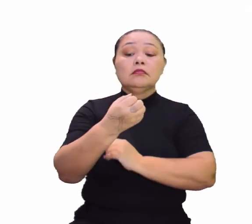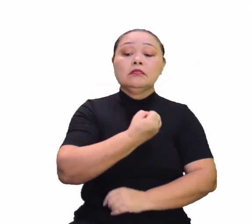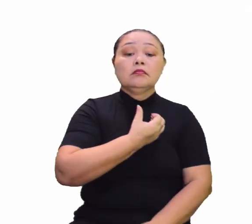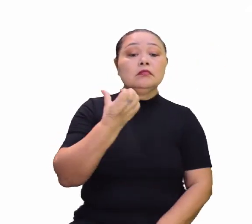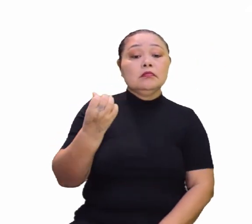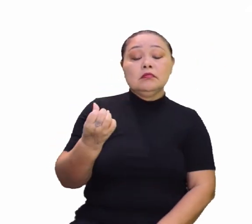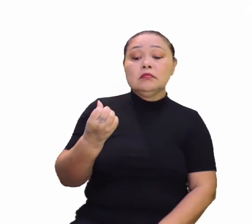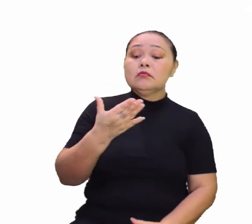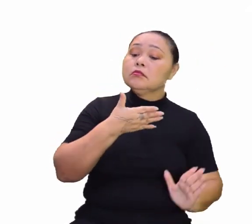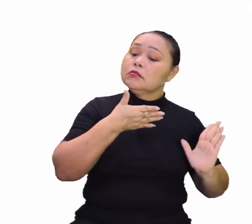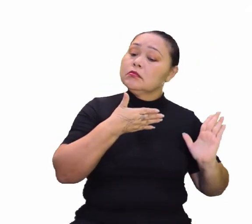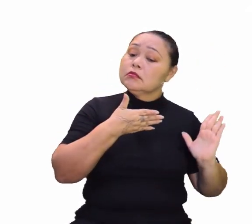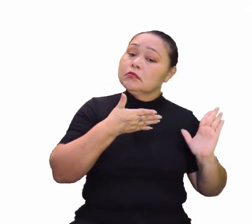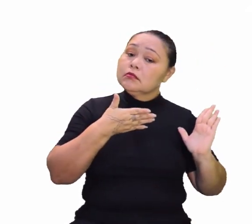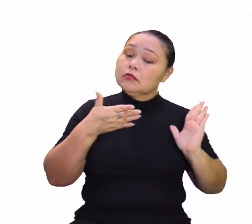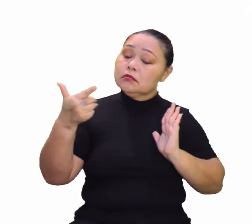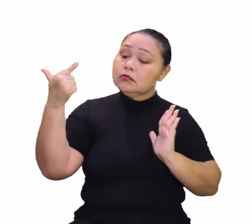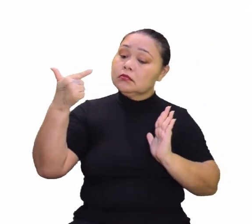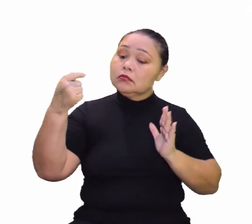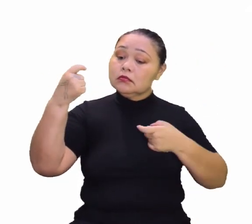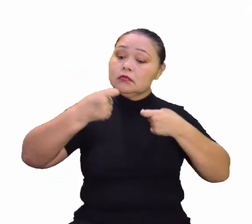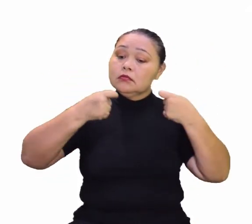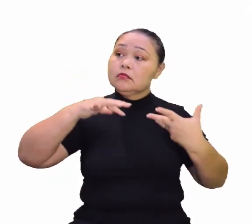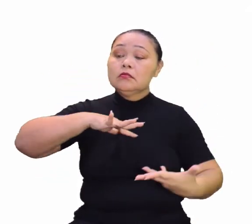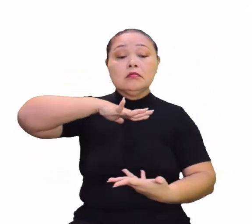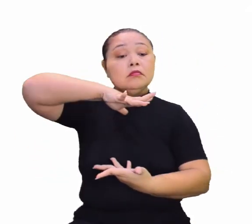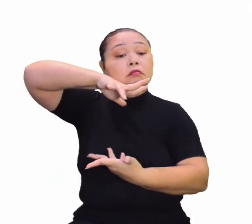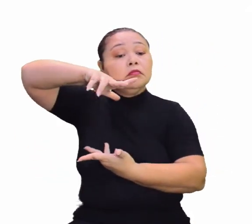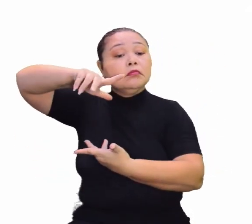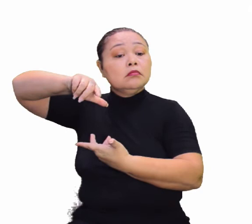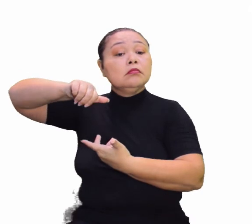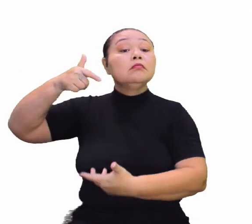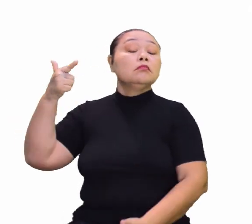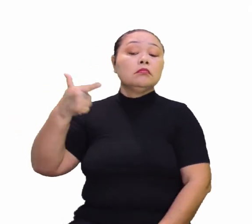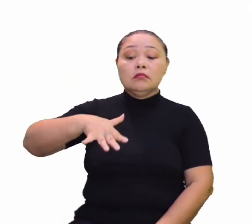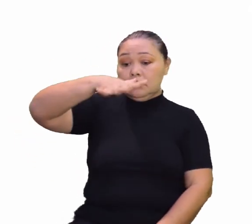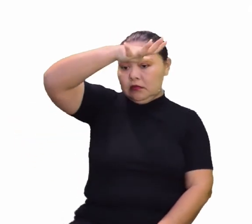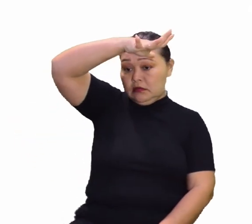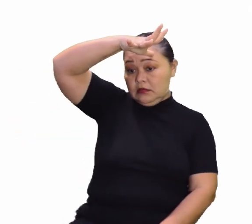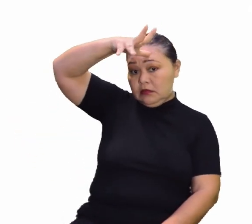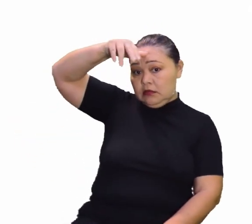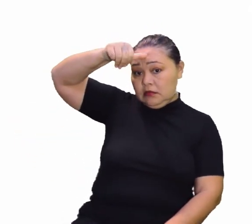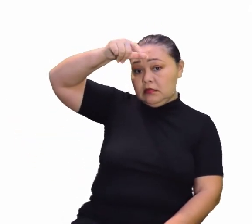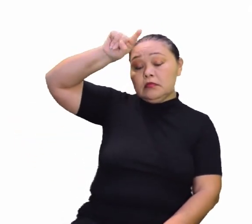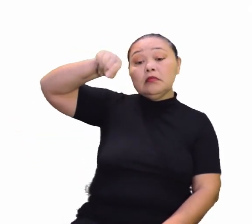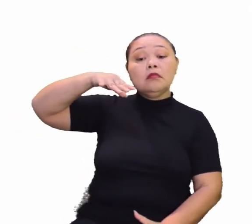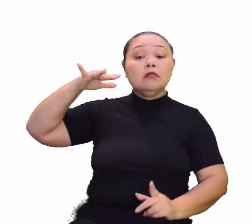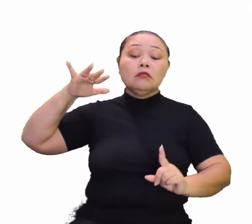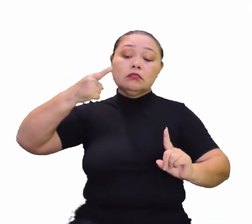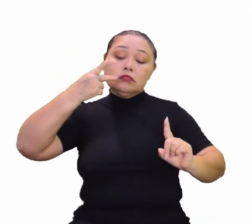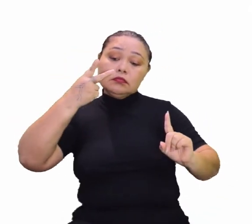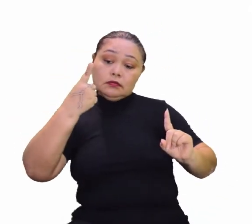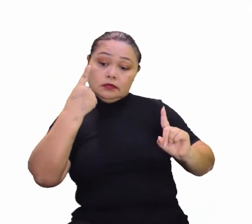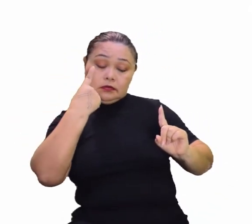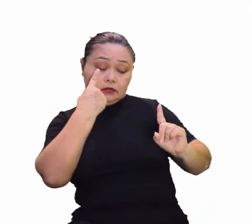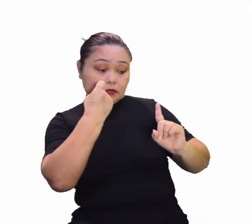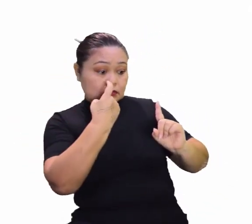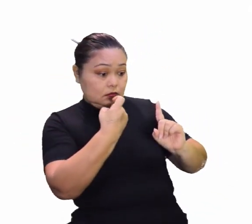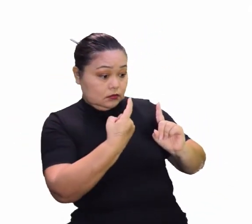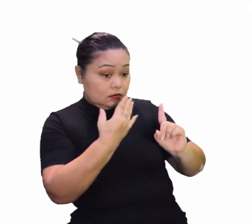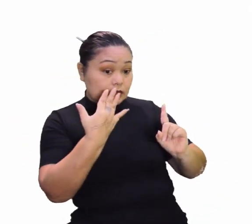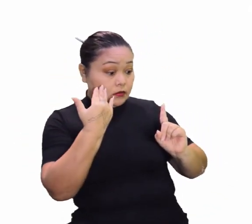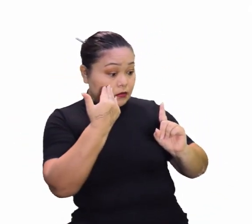6? 6, durante a Segunda Guerra Mundial, novamente a Amazônia foi alvo de